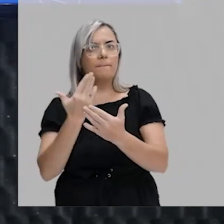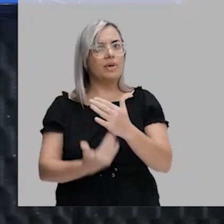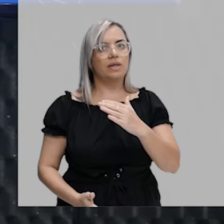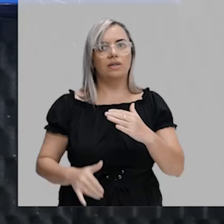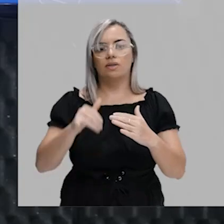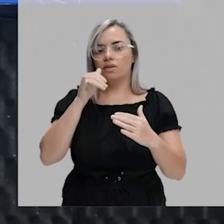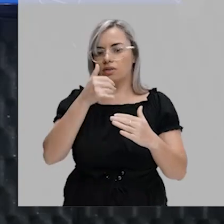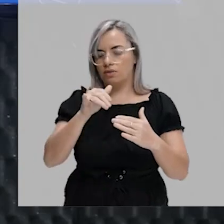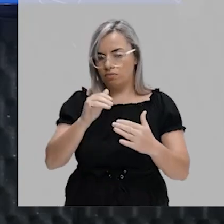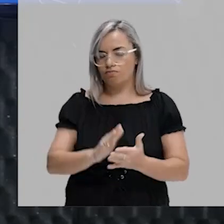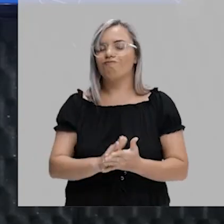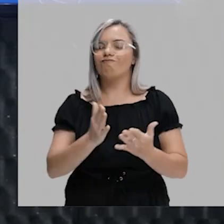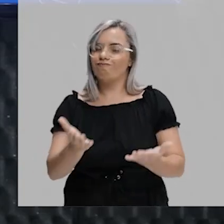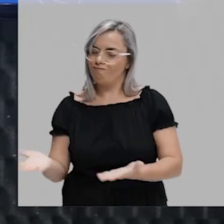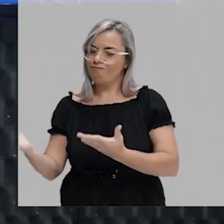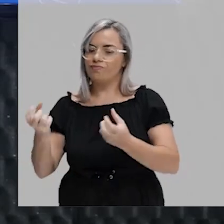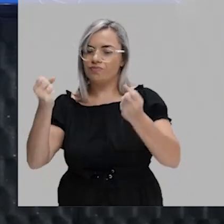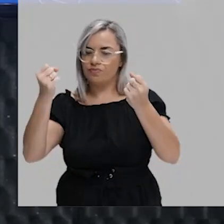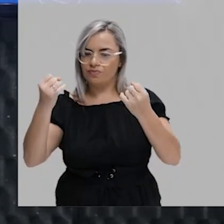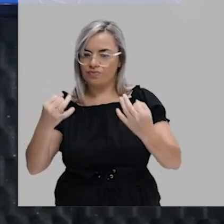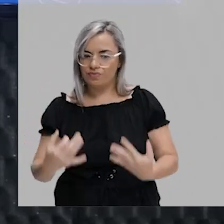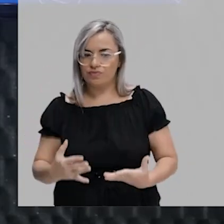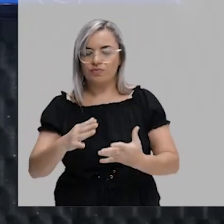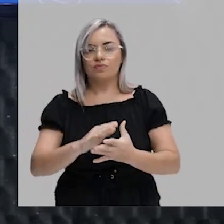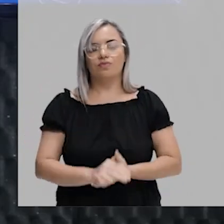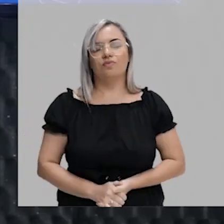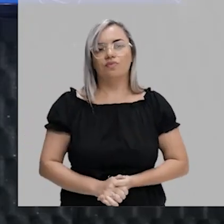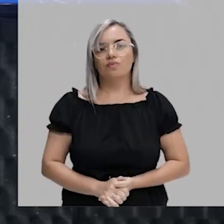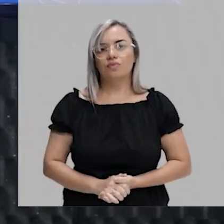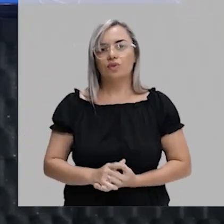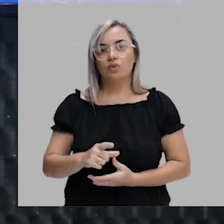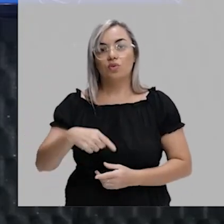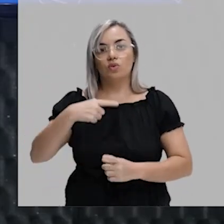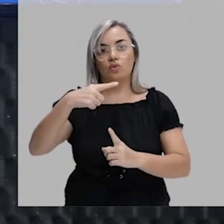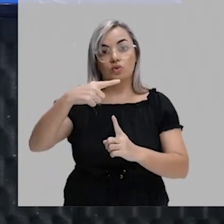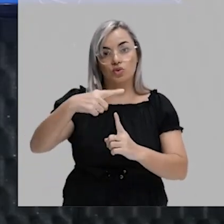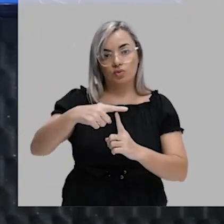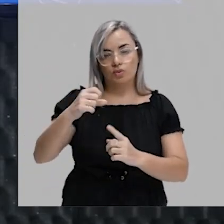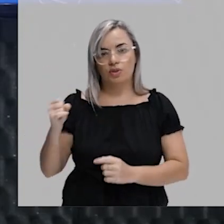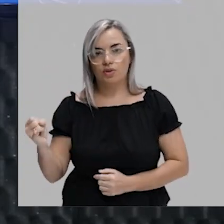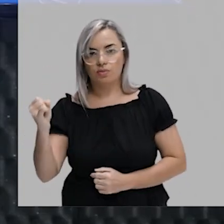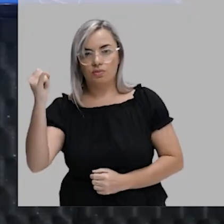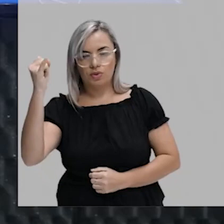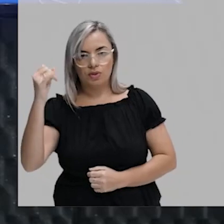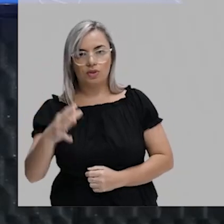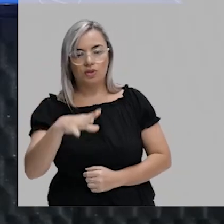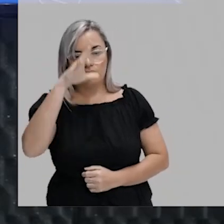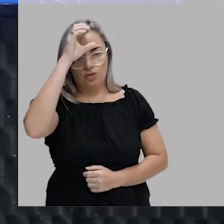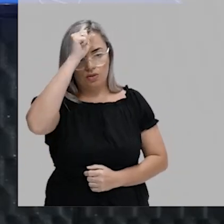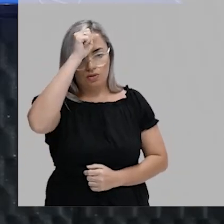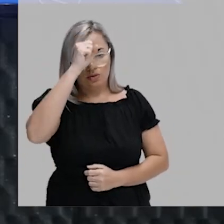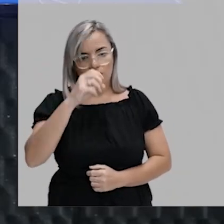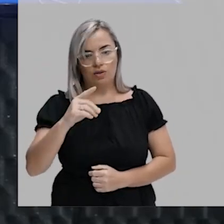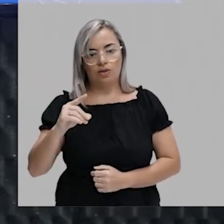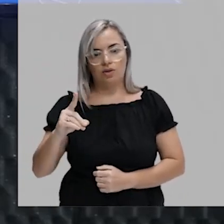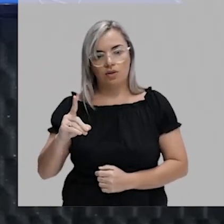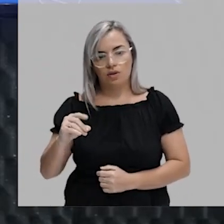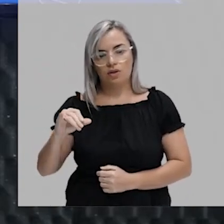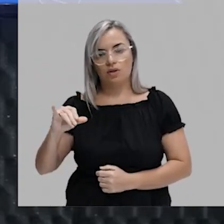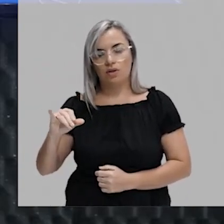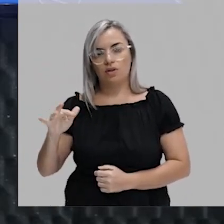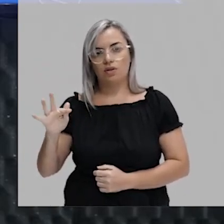É transporte passivo. E um tipo muito importante é a difusão. Vocês precisam entender o que é a difusão,